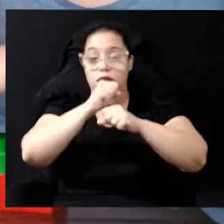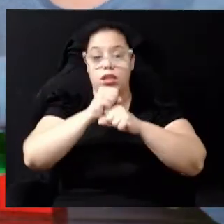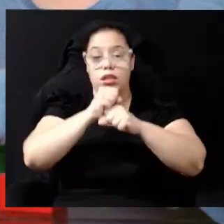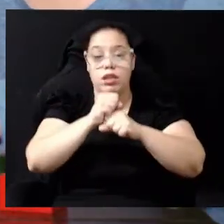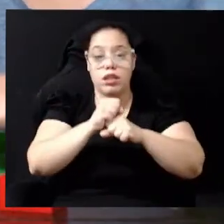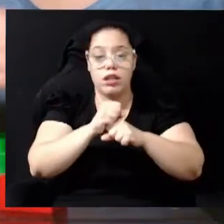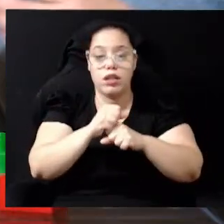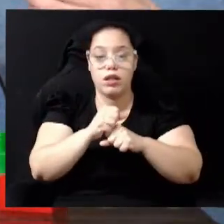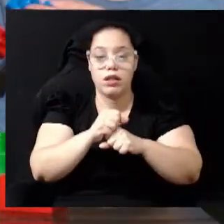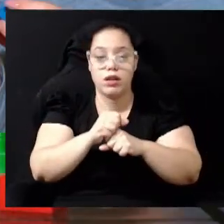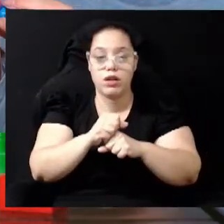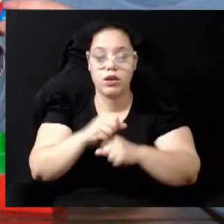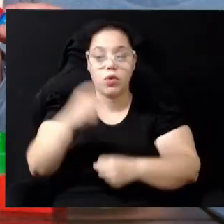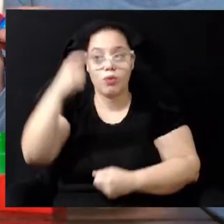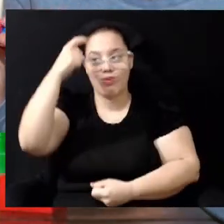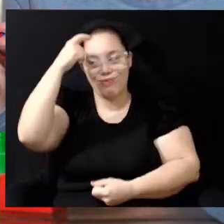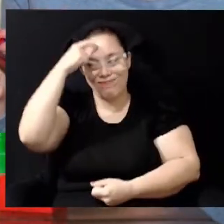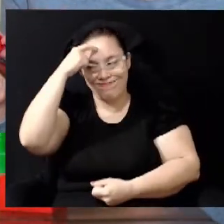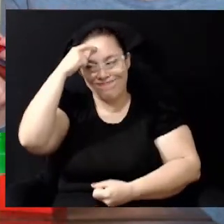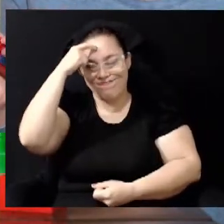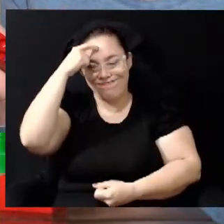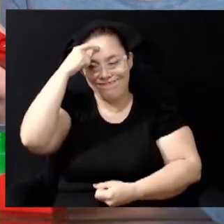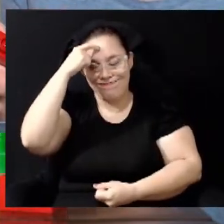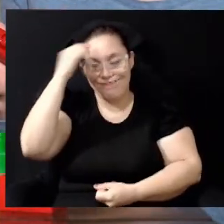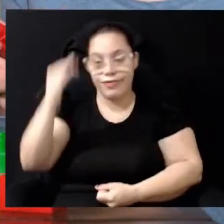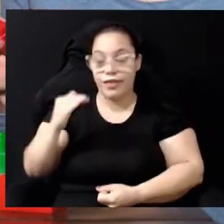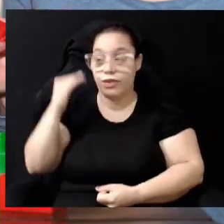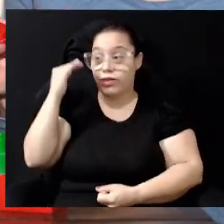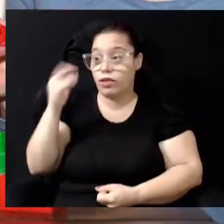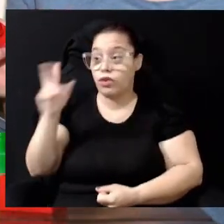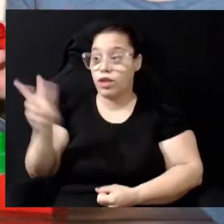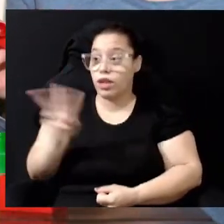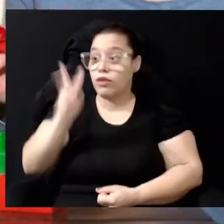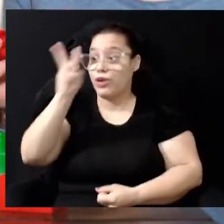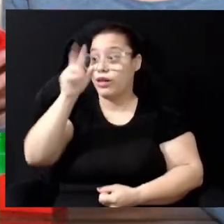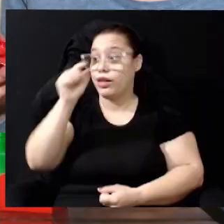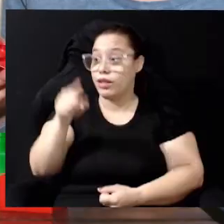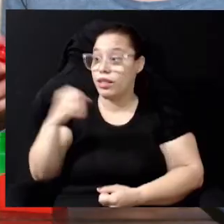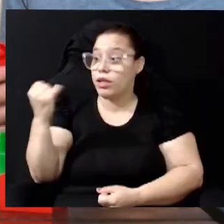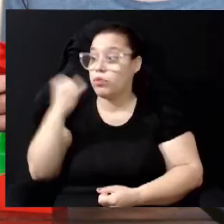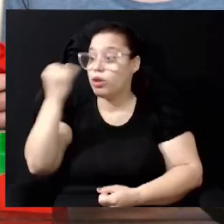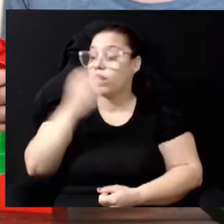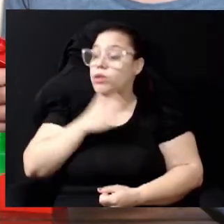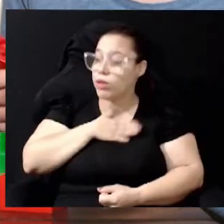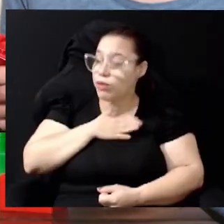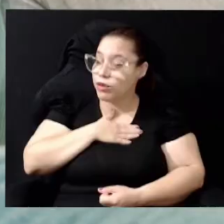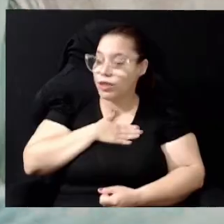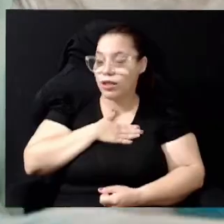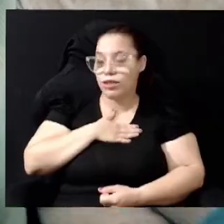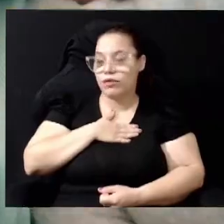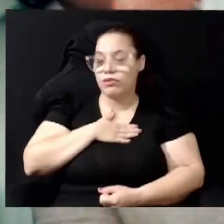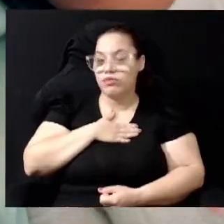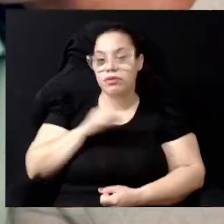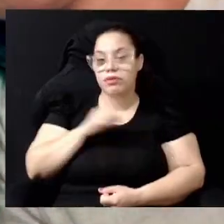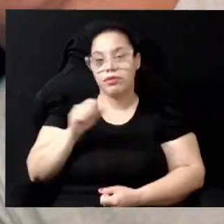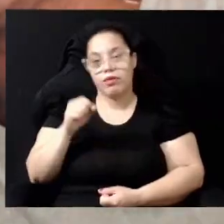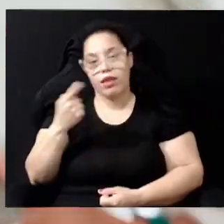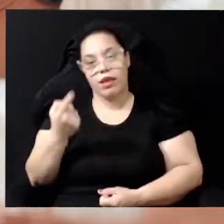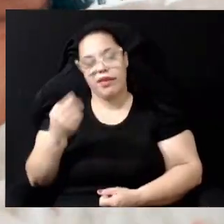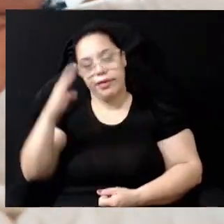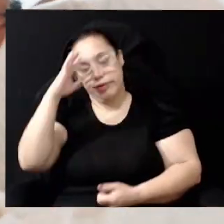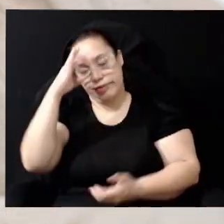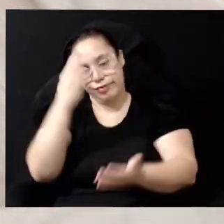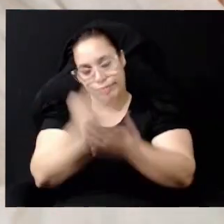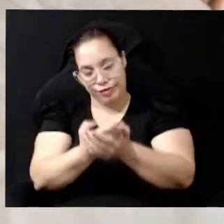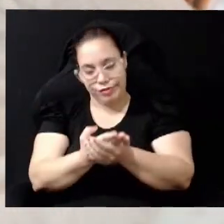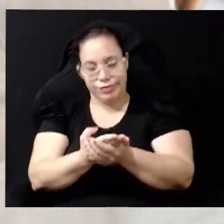pai consciente, que você valoriza ele, que ele é importante para você. Que, aliás, é uma crença que permeia